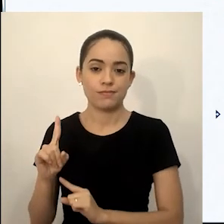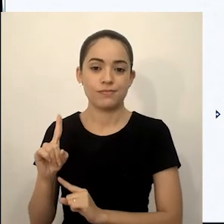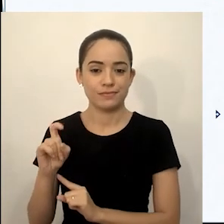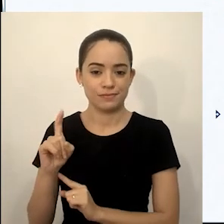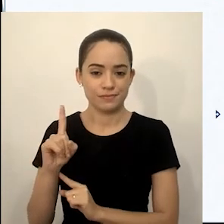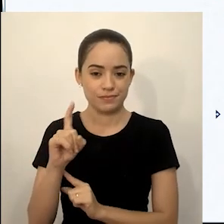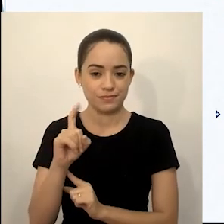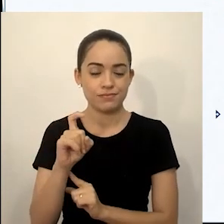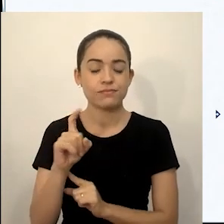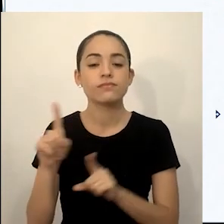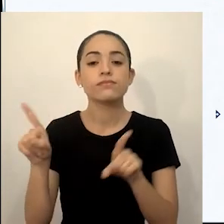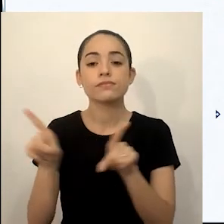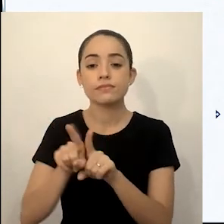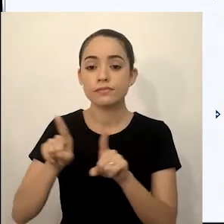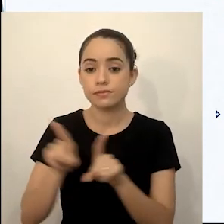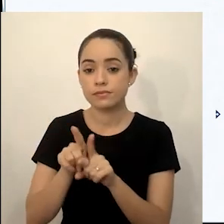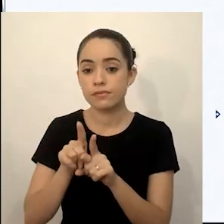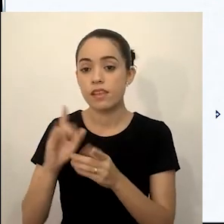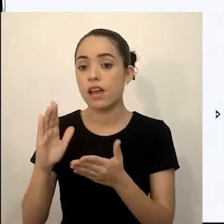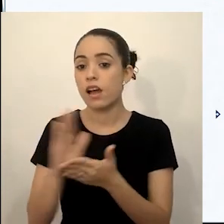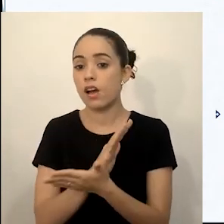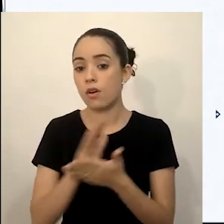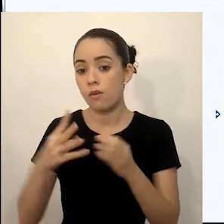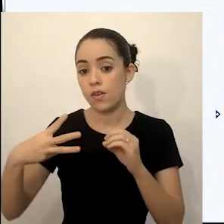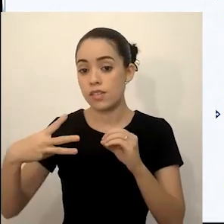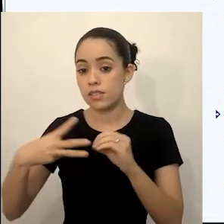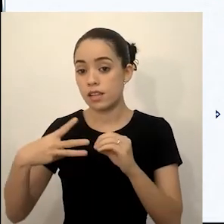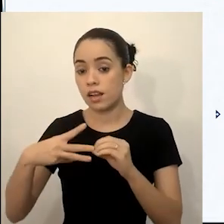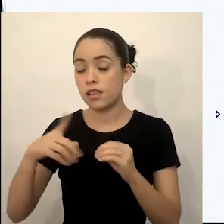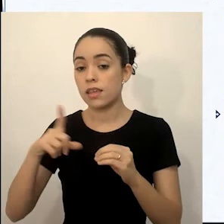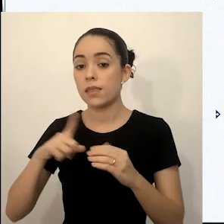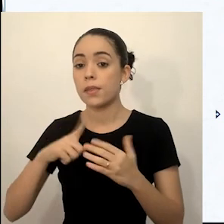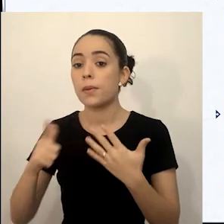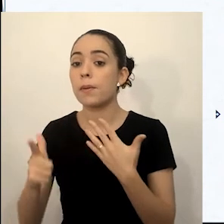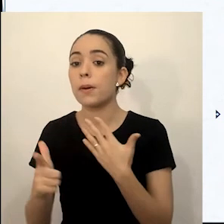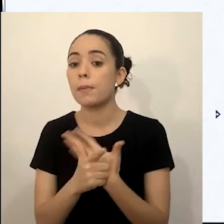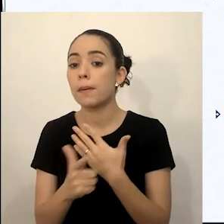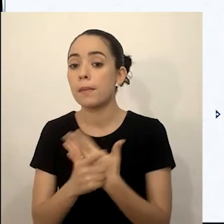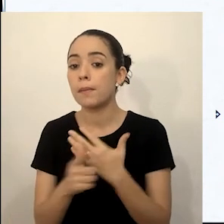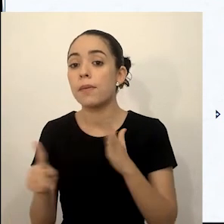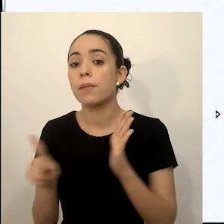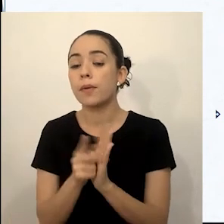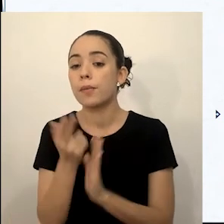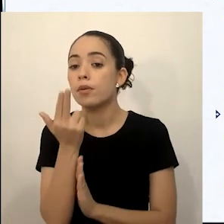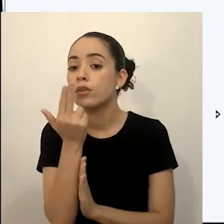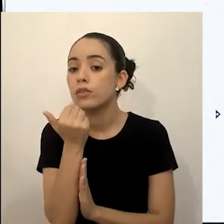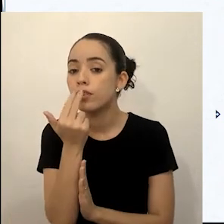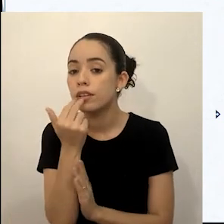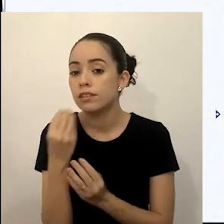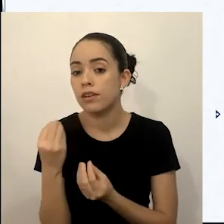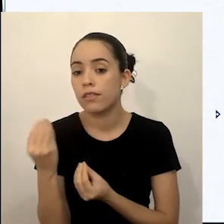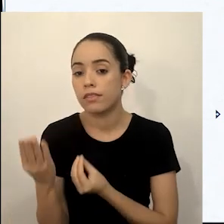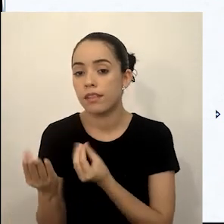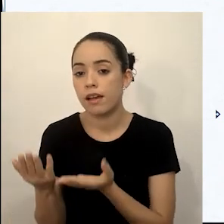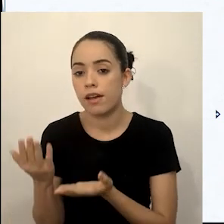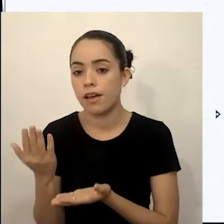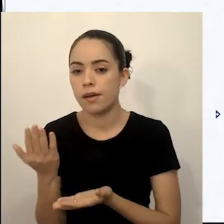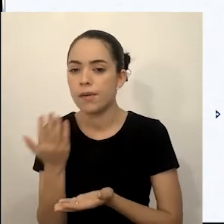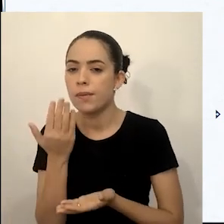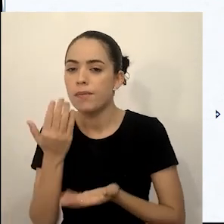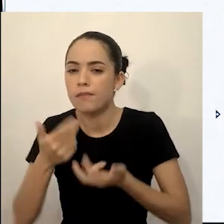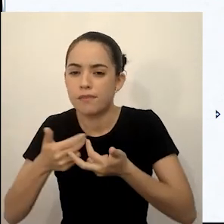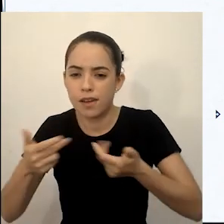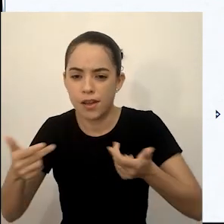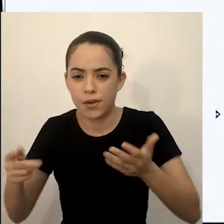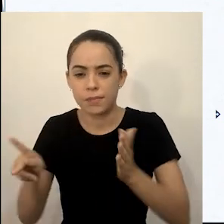dos espermatozoides, incluindo-se a função de nutrição